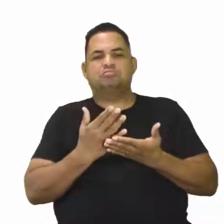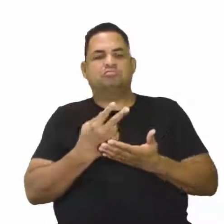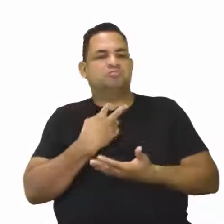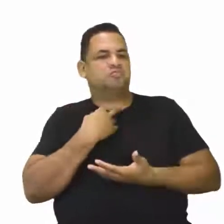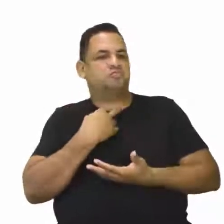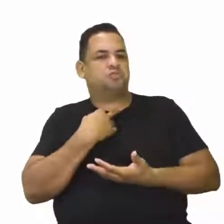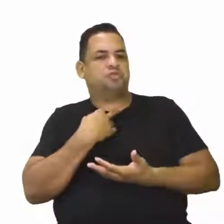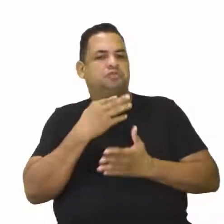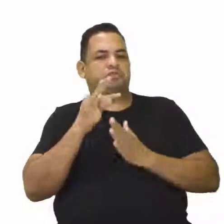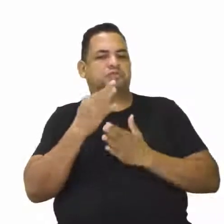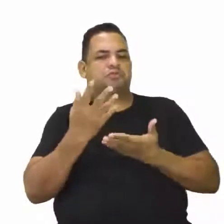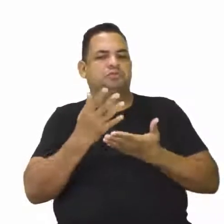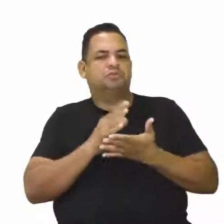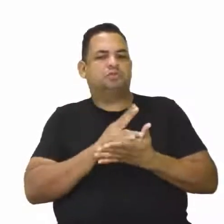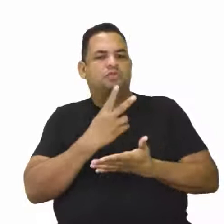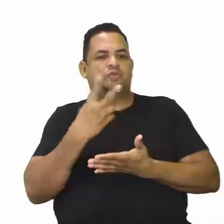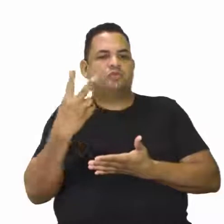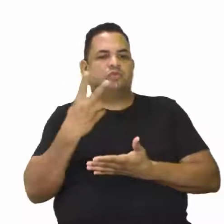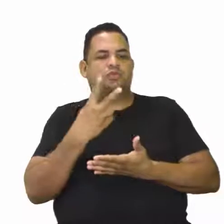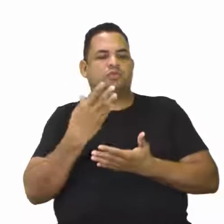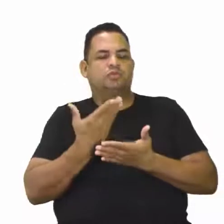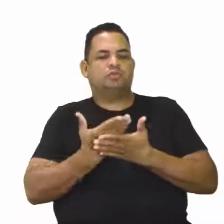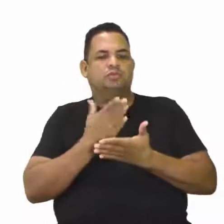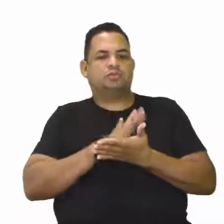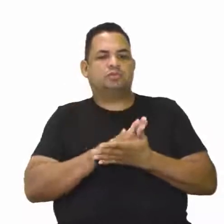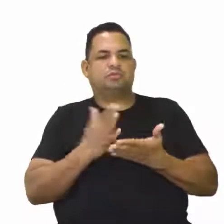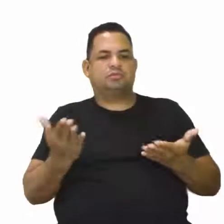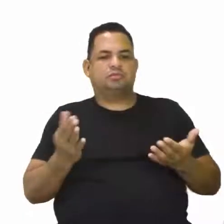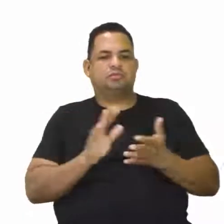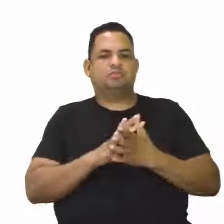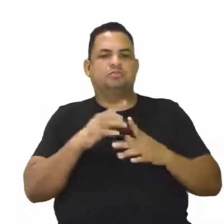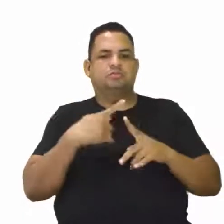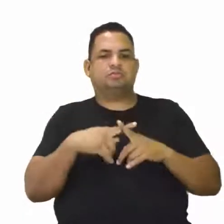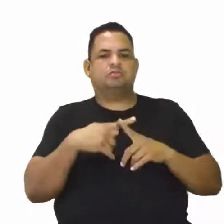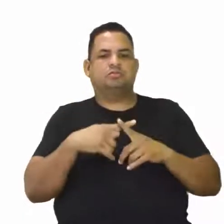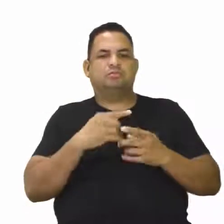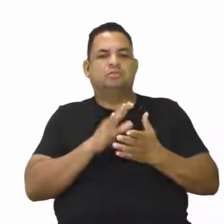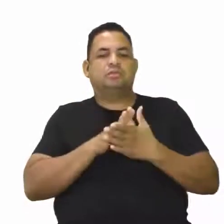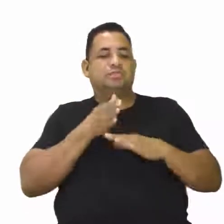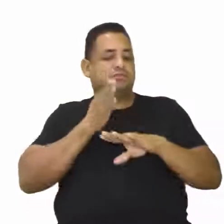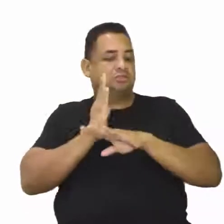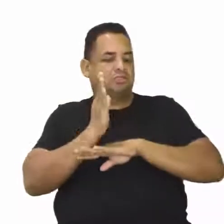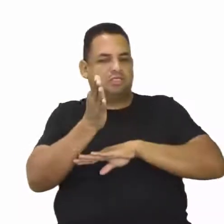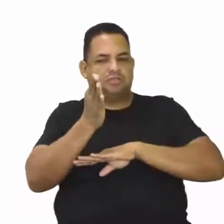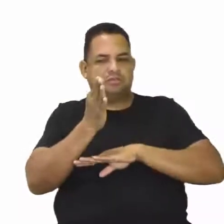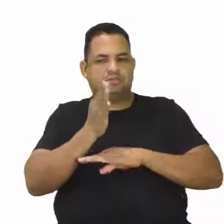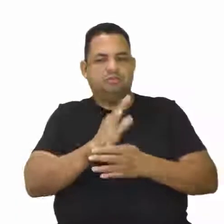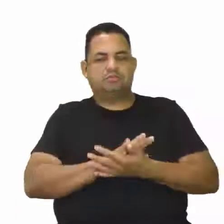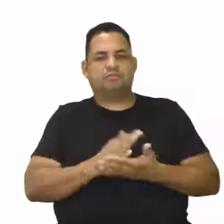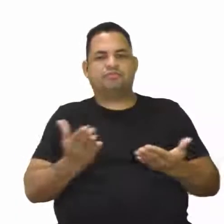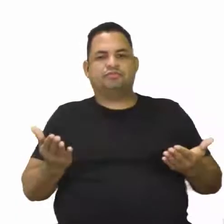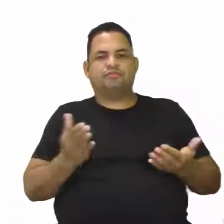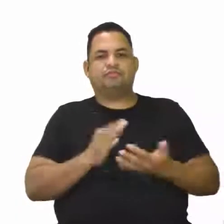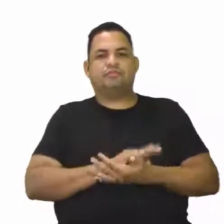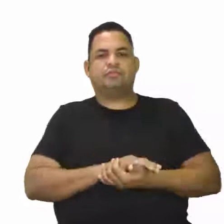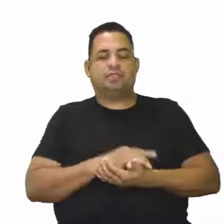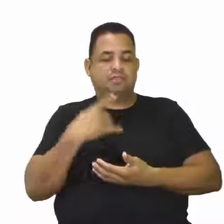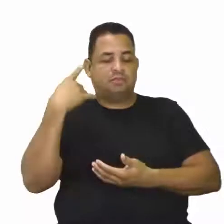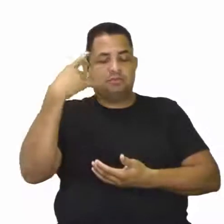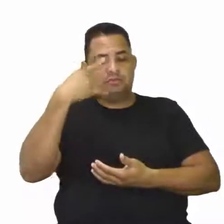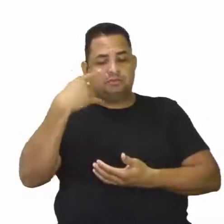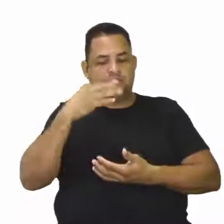para uma dupla interpretação. Porque ele é claro e direto. Isso mesmo. Como a língua espanhola.